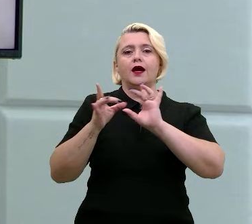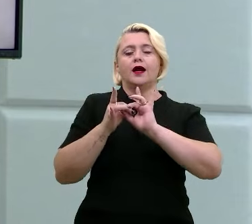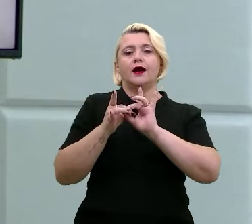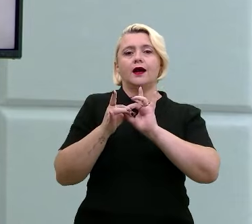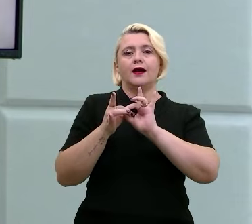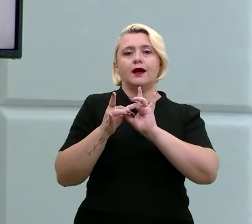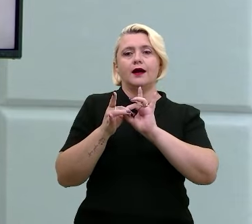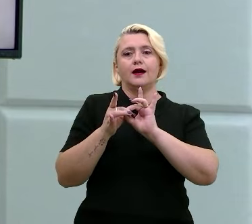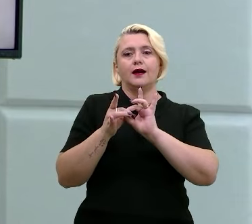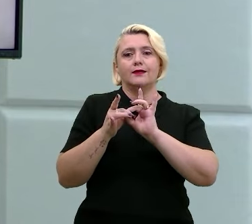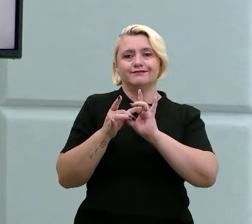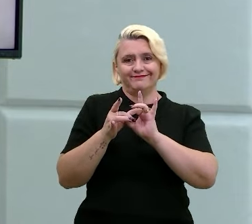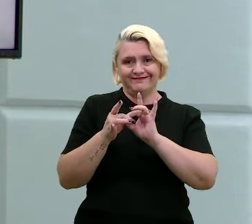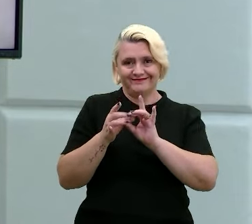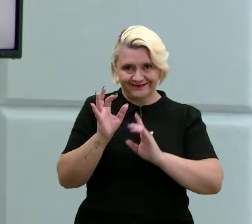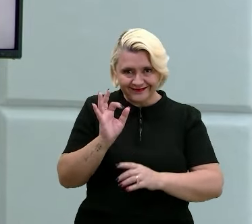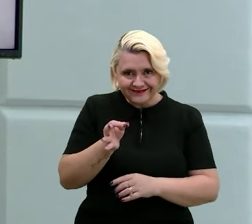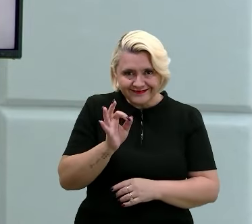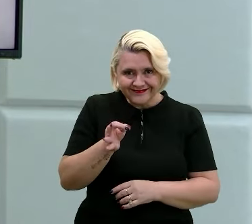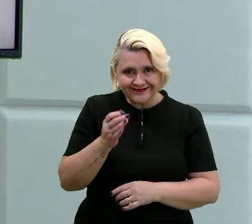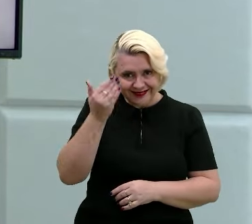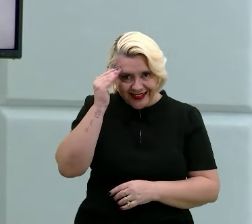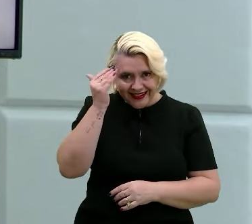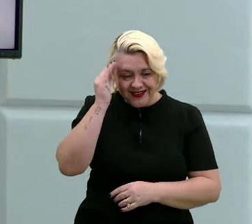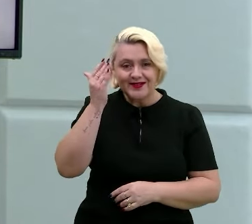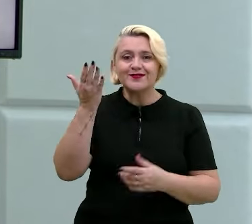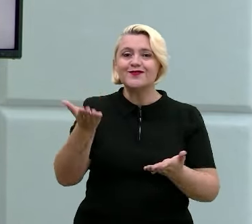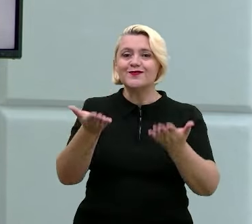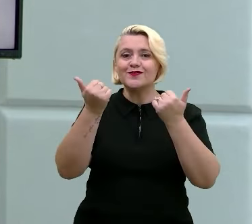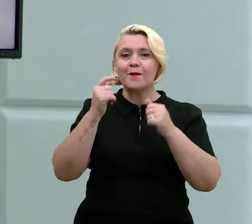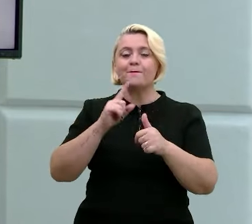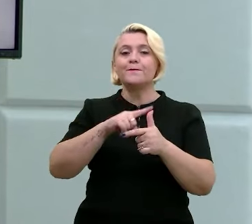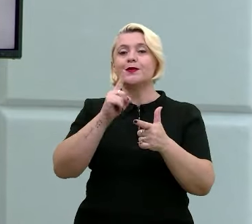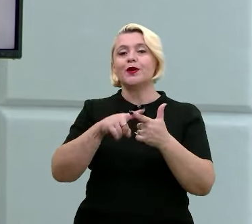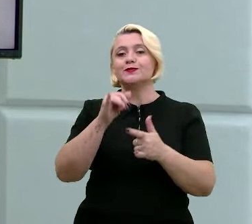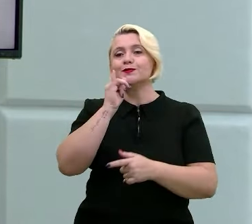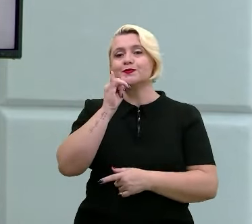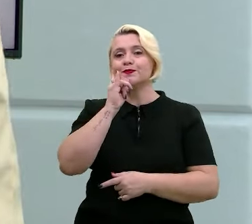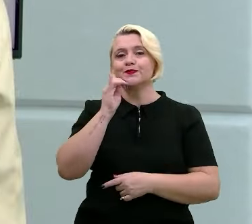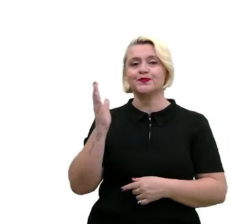a sua colocação. Tá bom? Entendido? Vamos para o próximo agora.